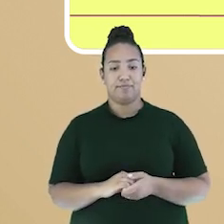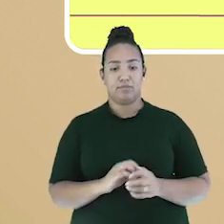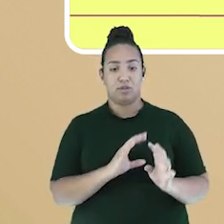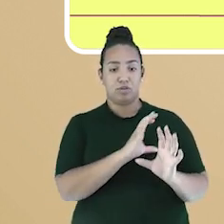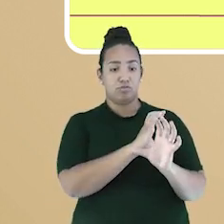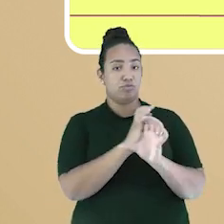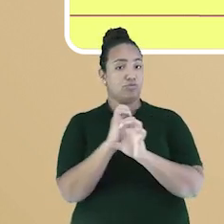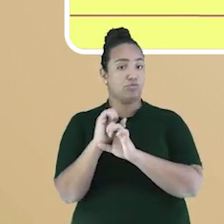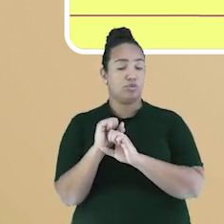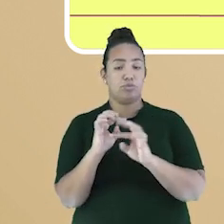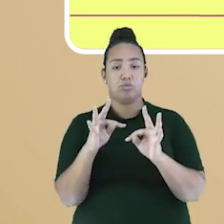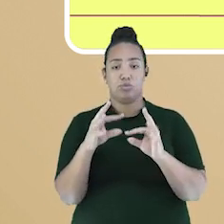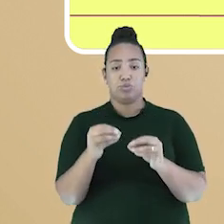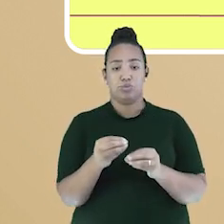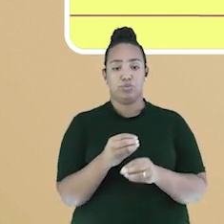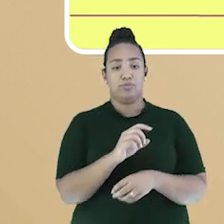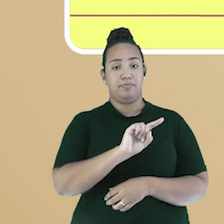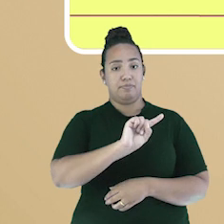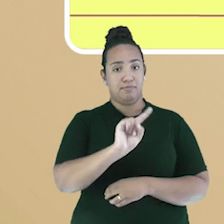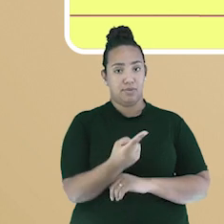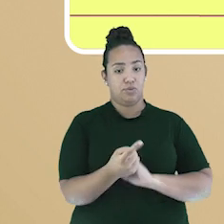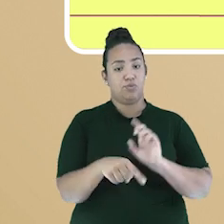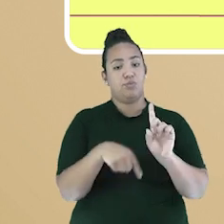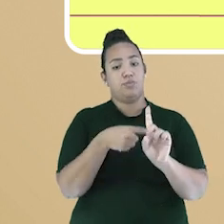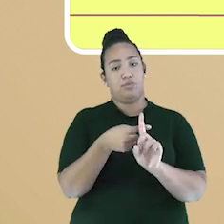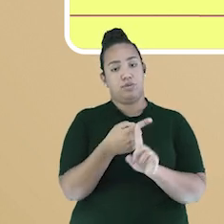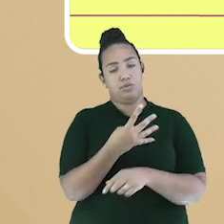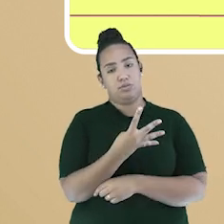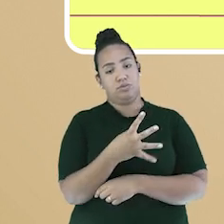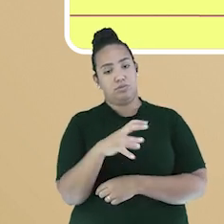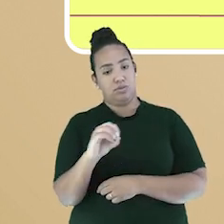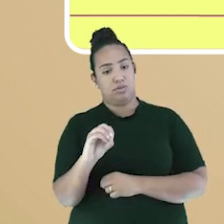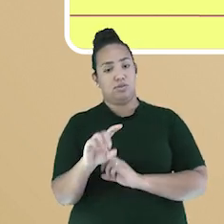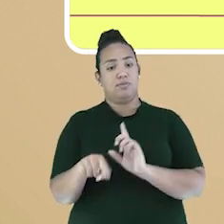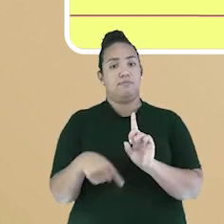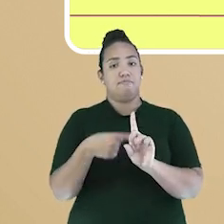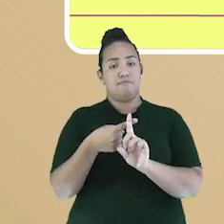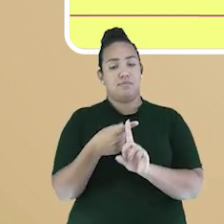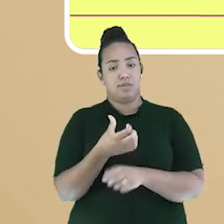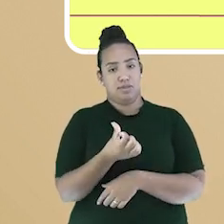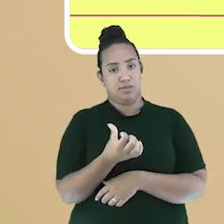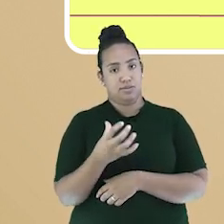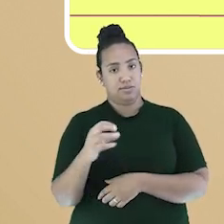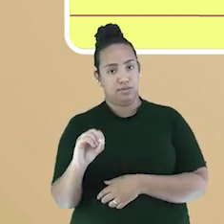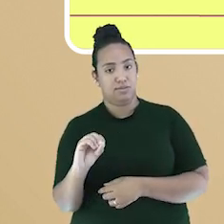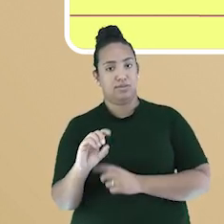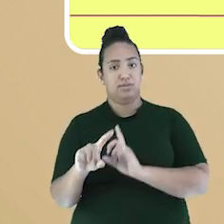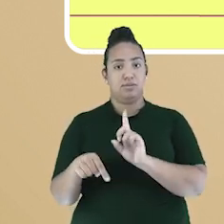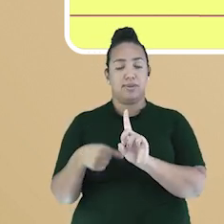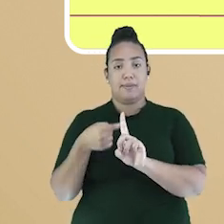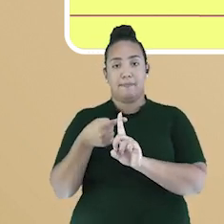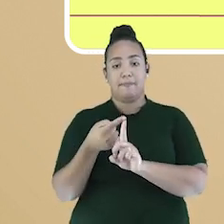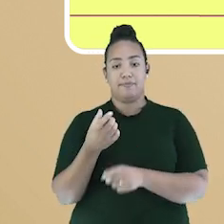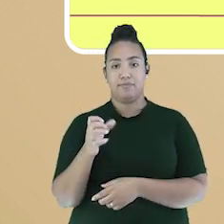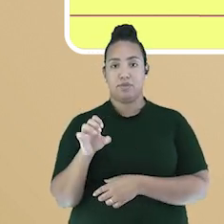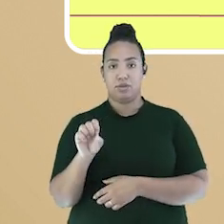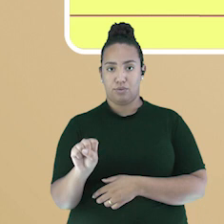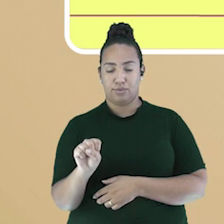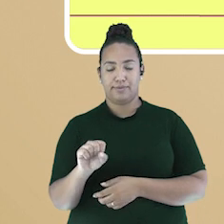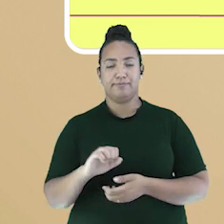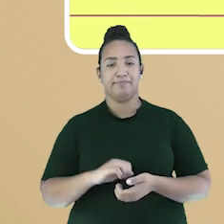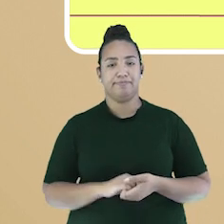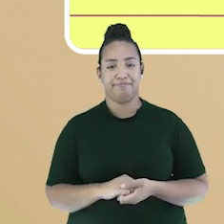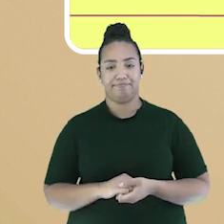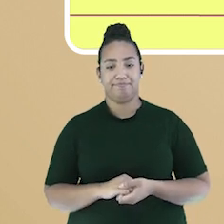Tudo mil unidades mais 400 unidades mais 60 unidades mais